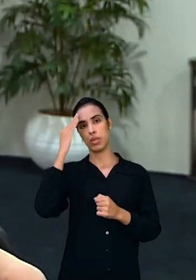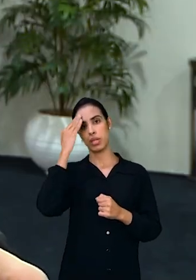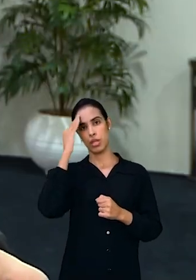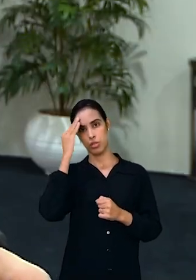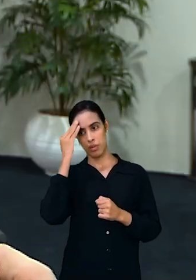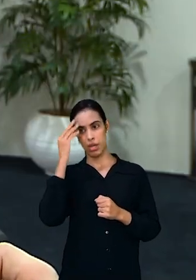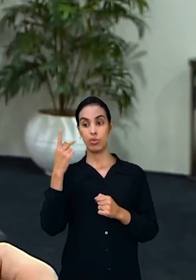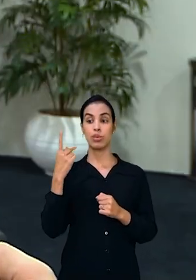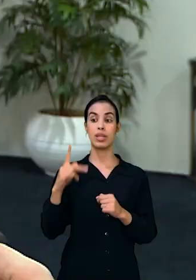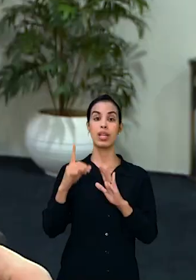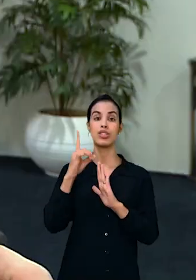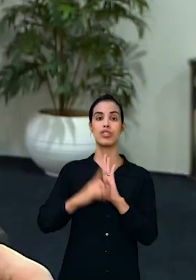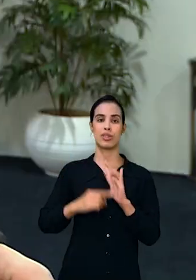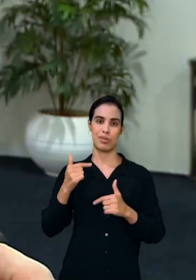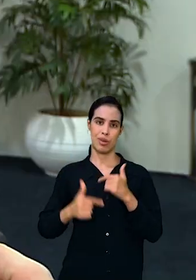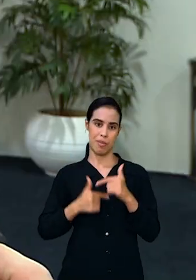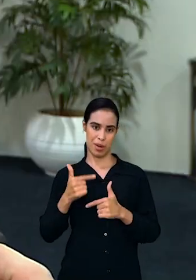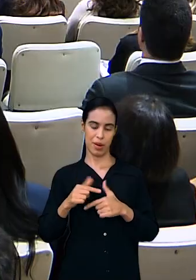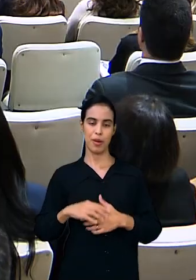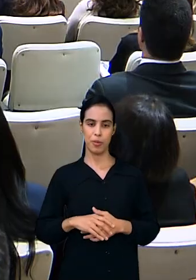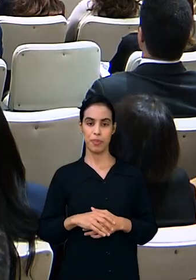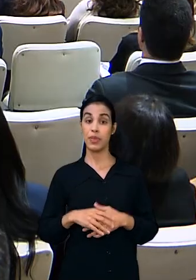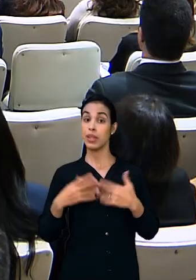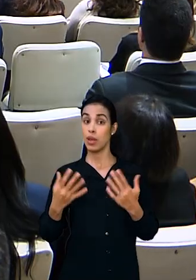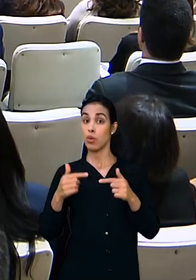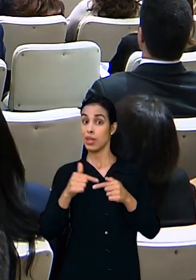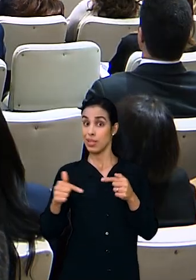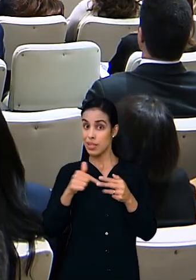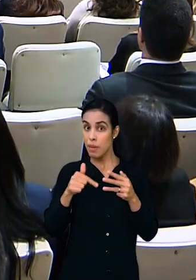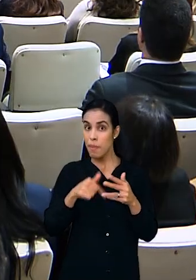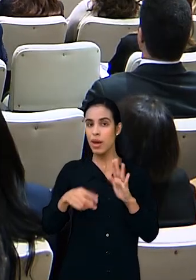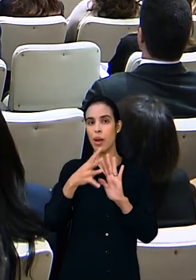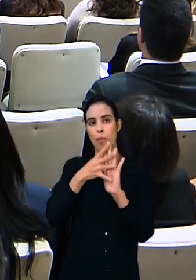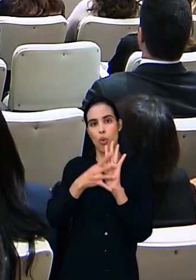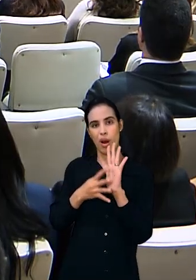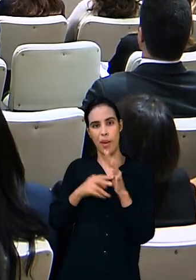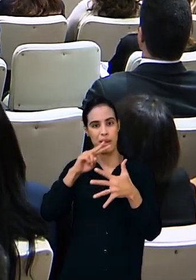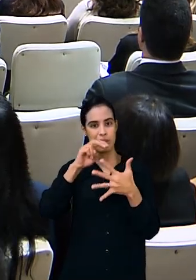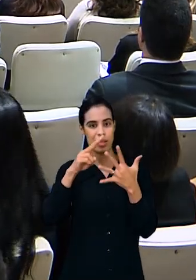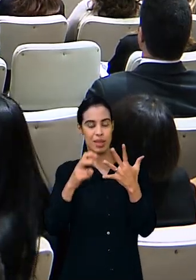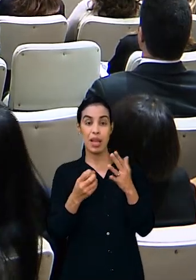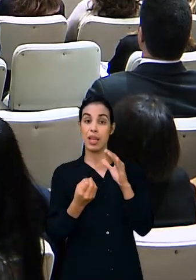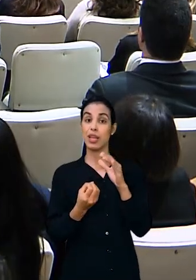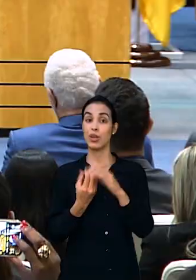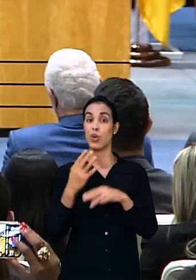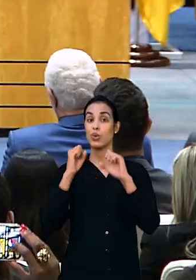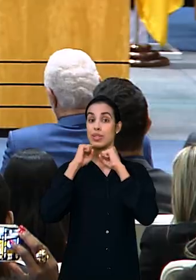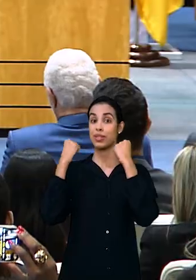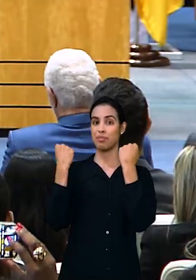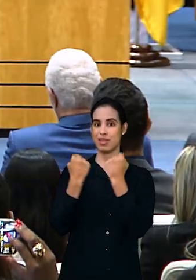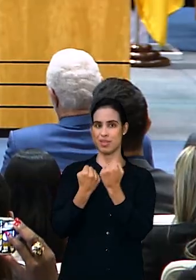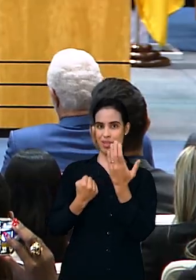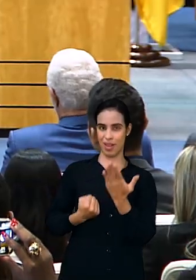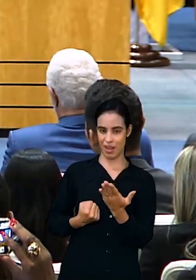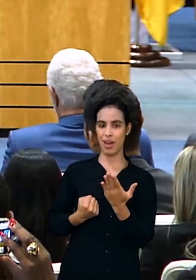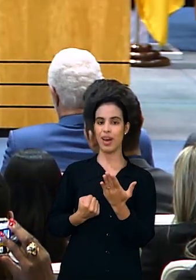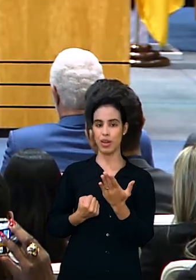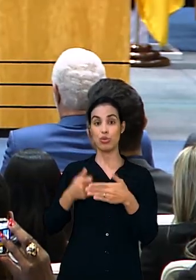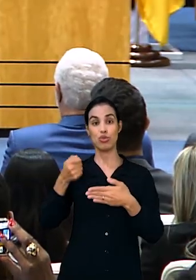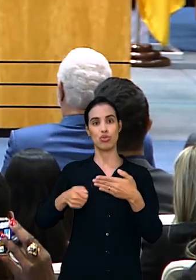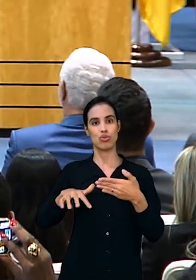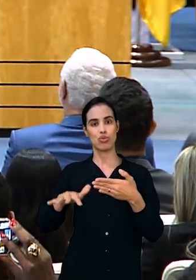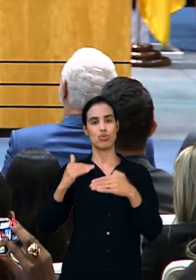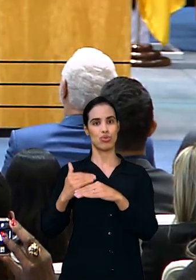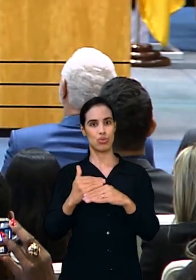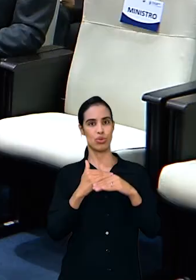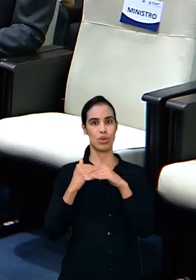facilita a compreensão do direito do trabalho. Como parte da programação da semana, o TST sediou o Seminário